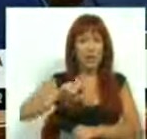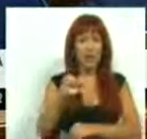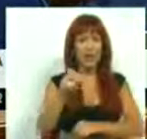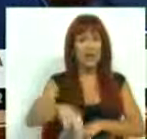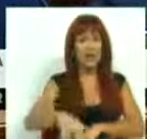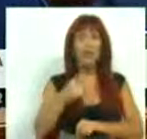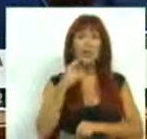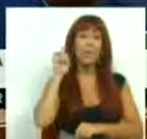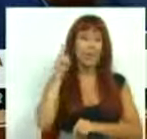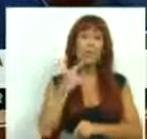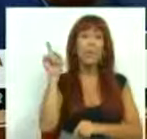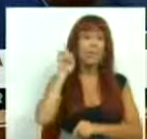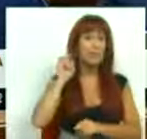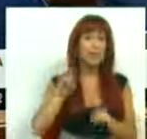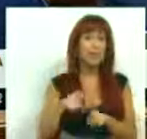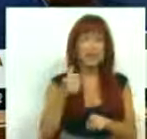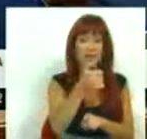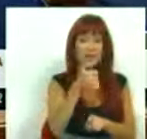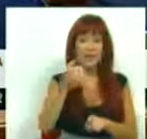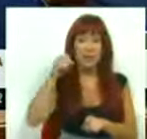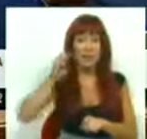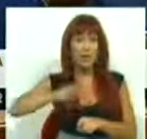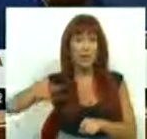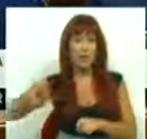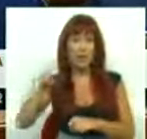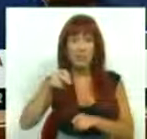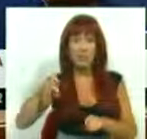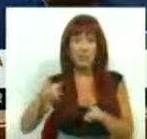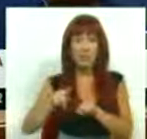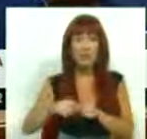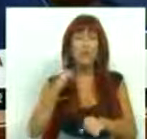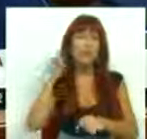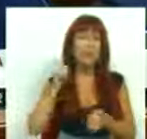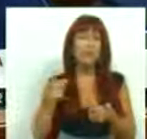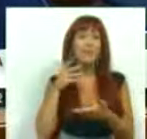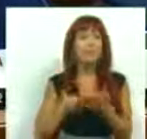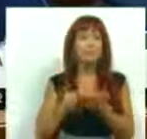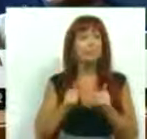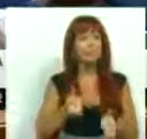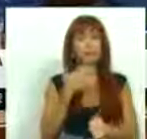É um valor muito importante. 550 milhões de euros são muito importantes neste momento para a nossa economia. Muito obrigado, Sr. Ministro.